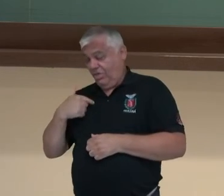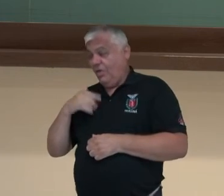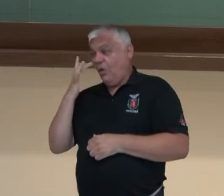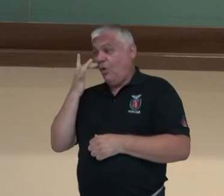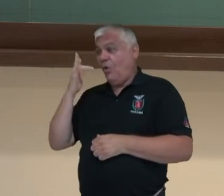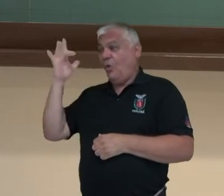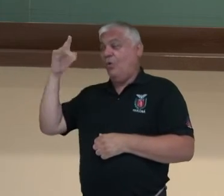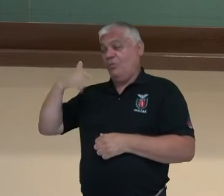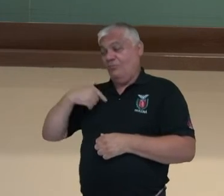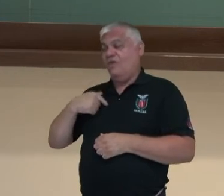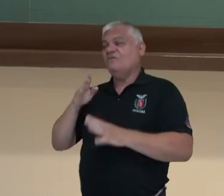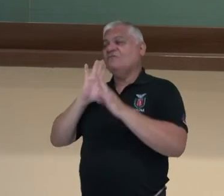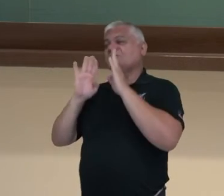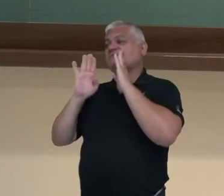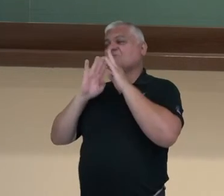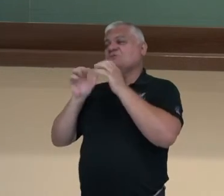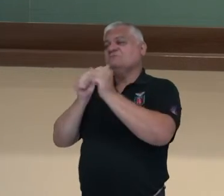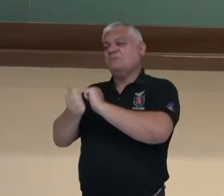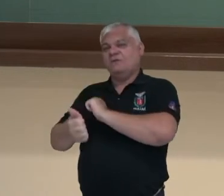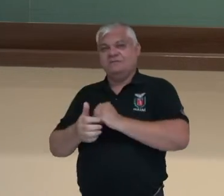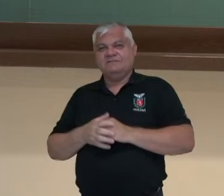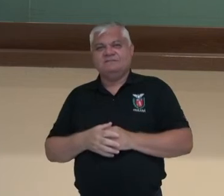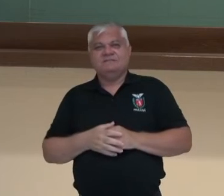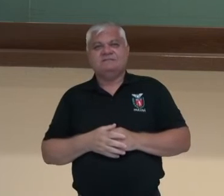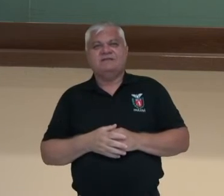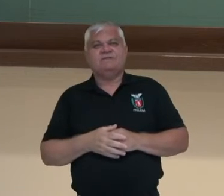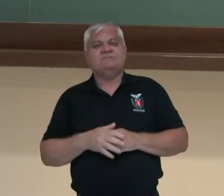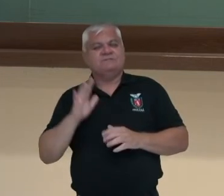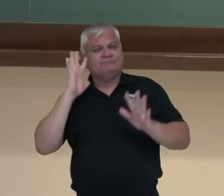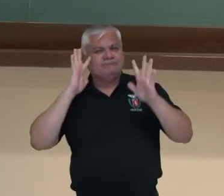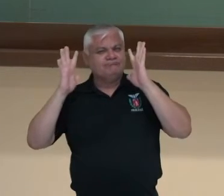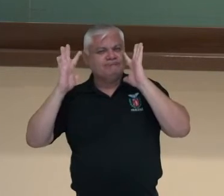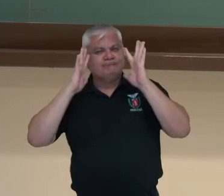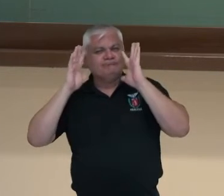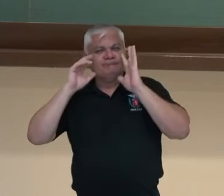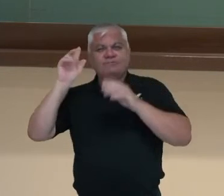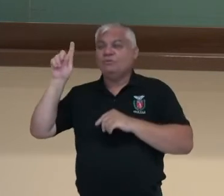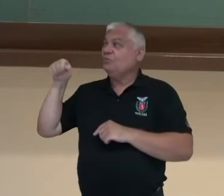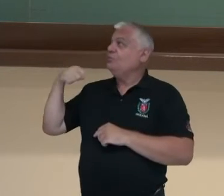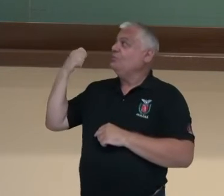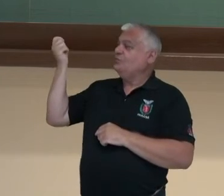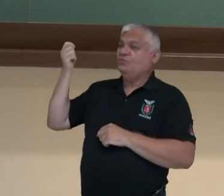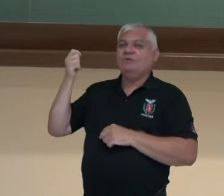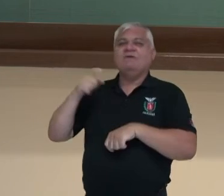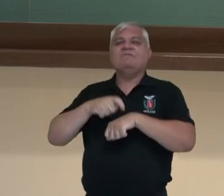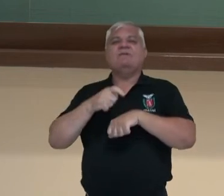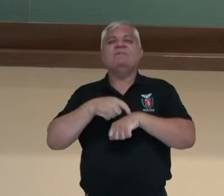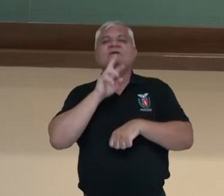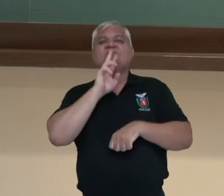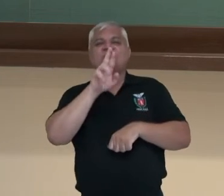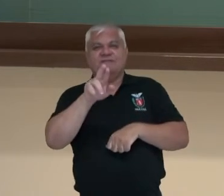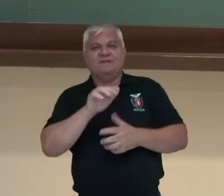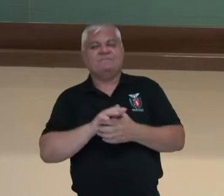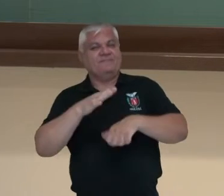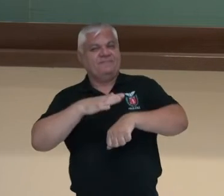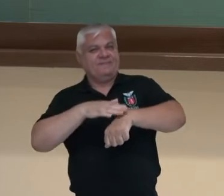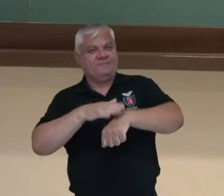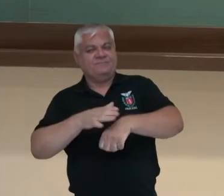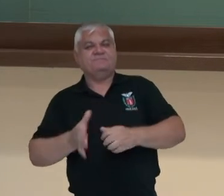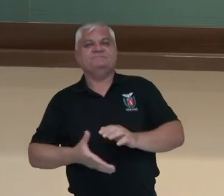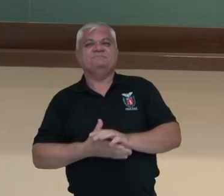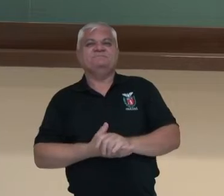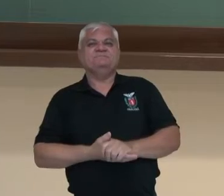o esporte dele é o Facebook. Então, vamos lá, vamos refletir sobre essa charge e daí vamos responder a pergunta? Tempo para